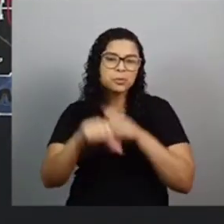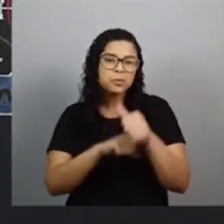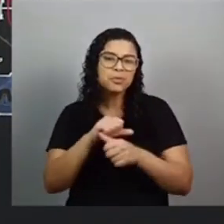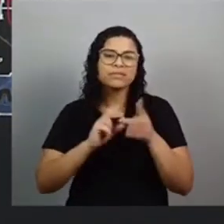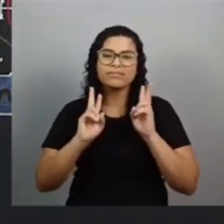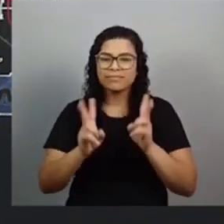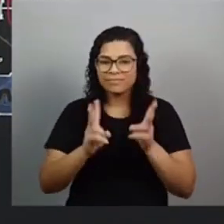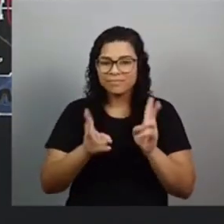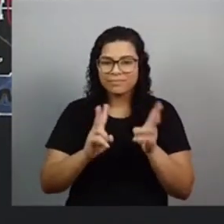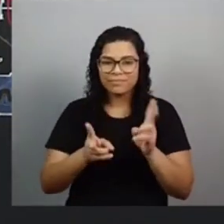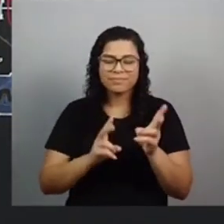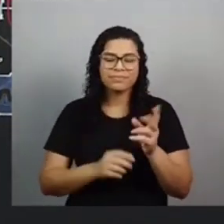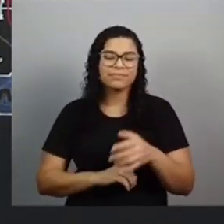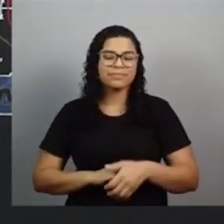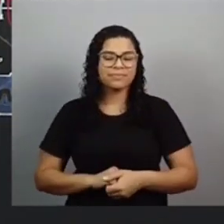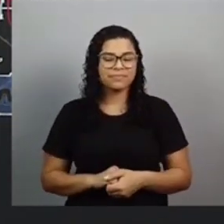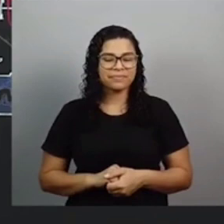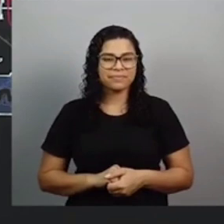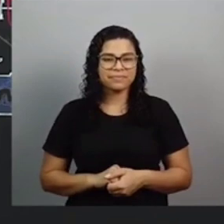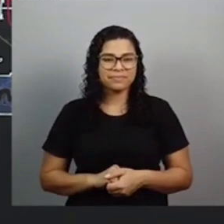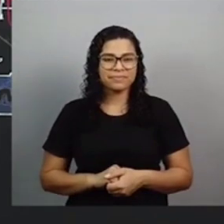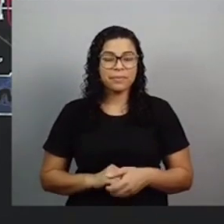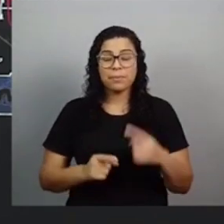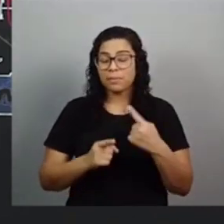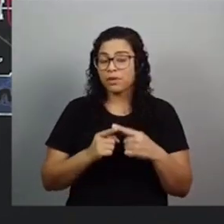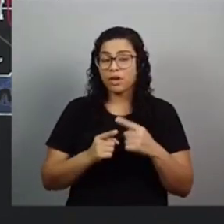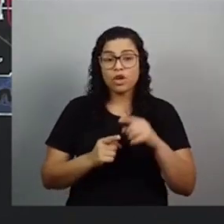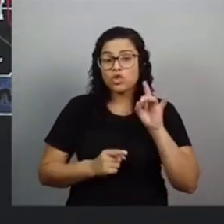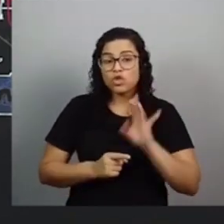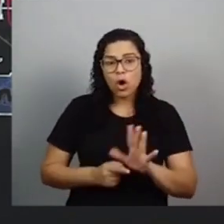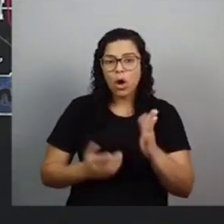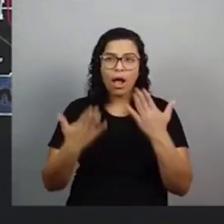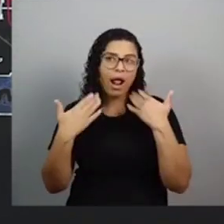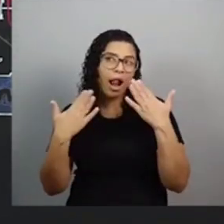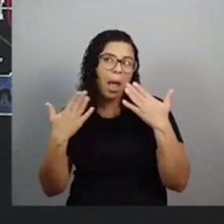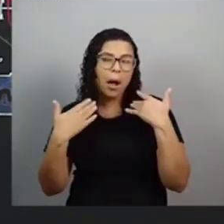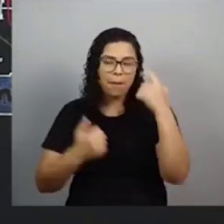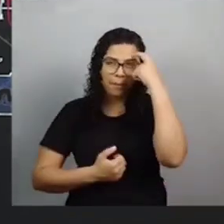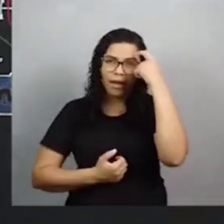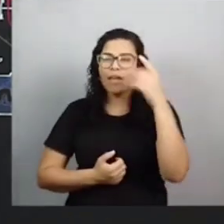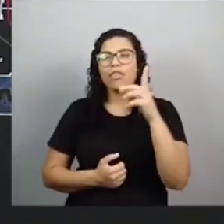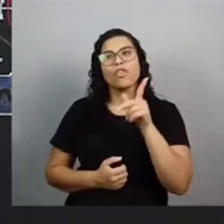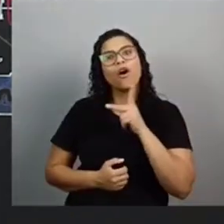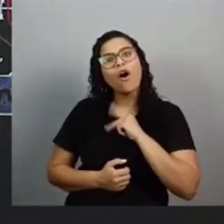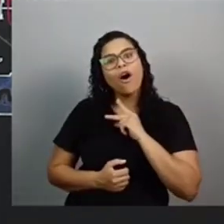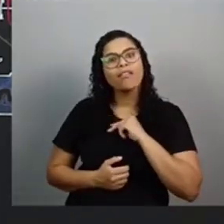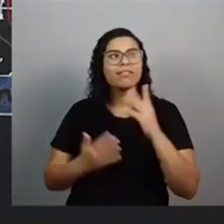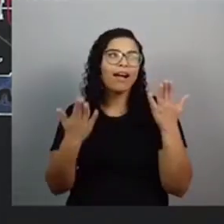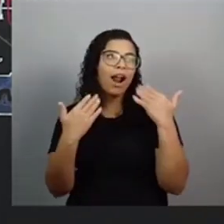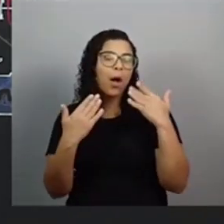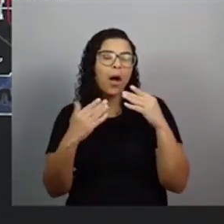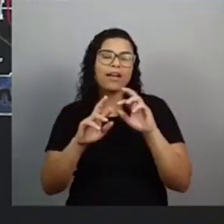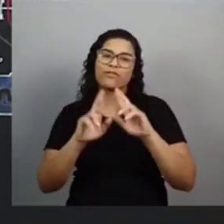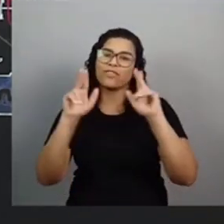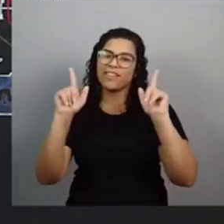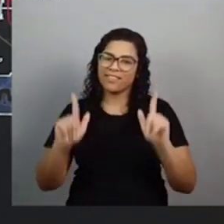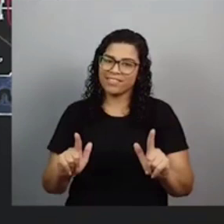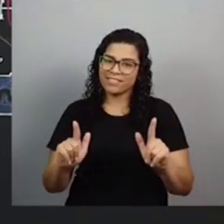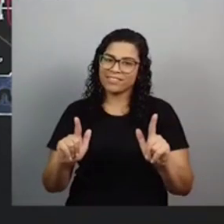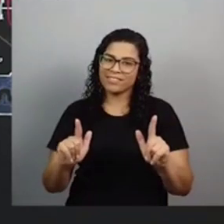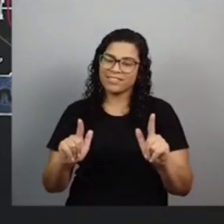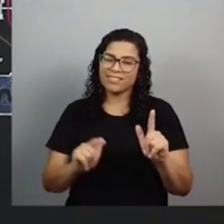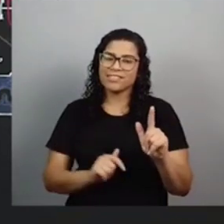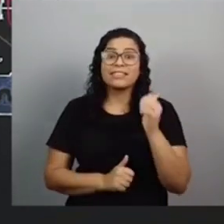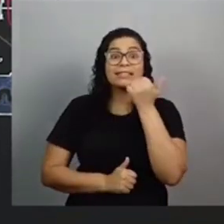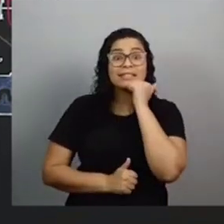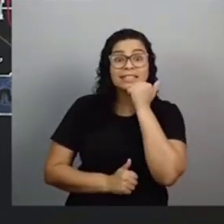calor frio, porque a gente não está falando de calor, assim como a gente fala, ai, que calor. Não, eu estou falando de calor,